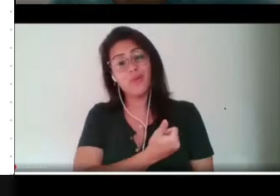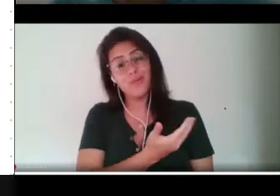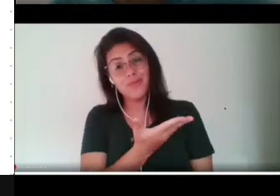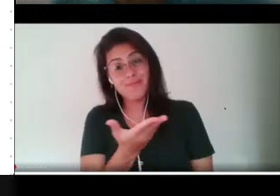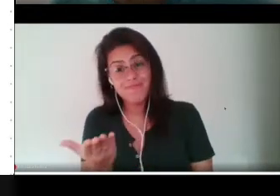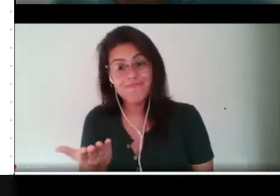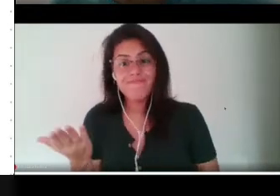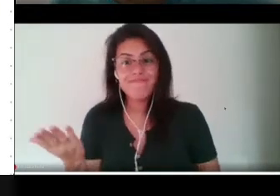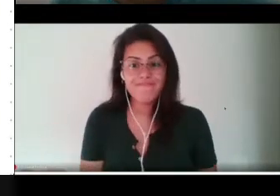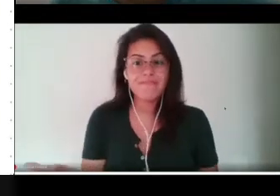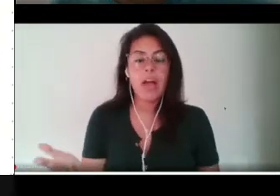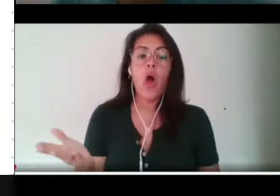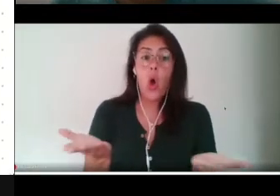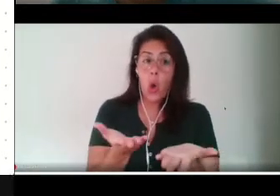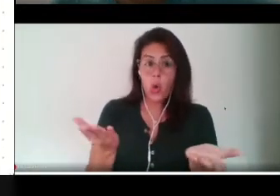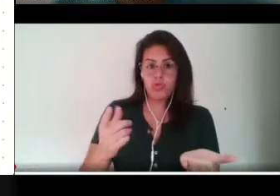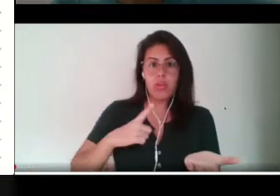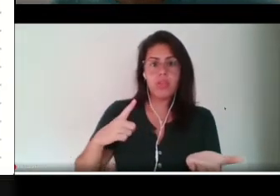foi enviada para mim,